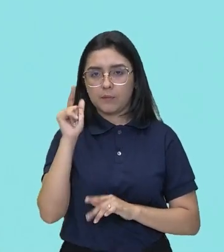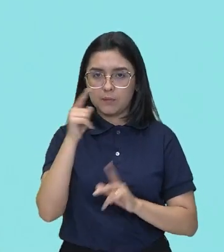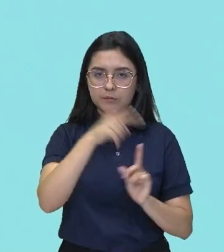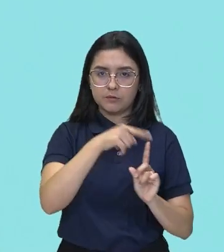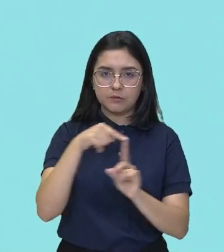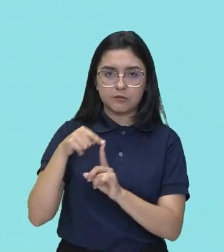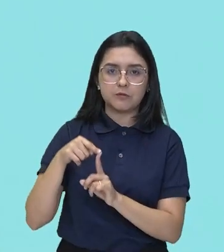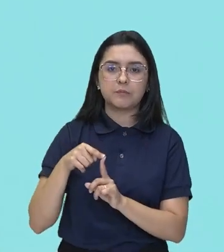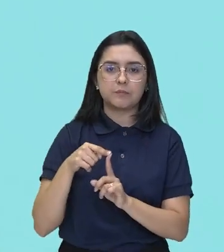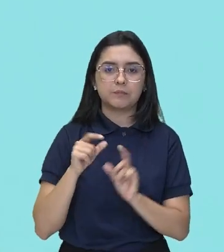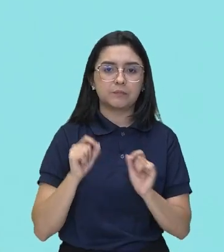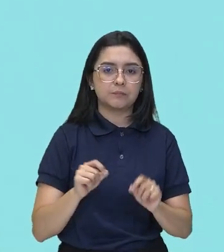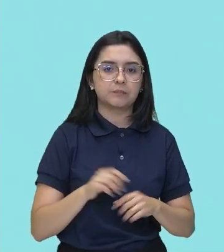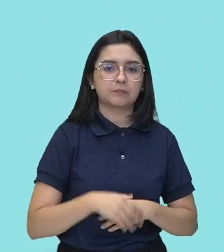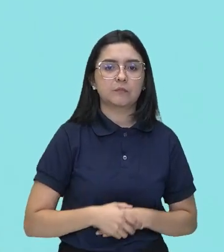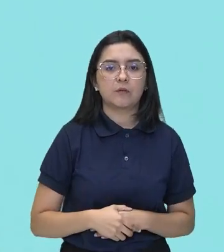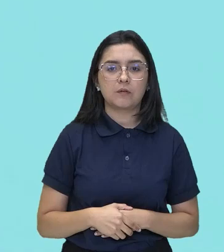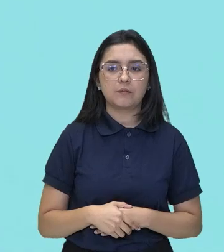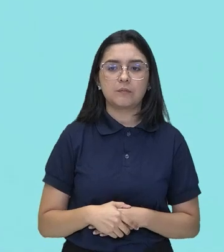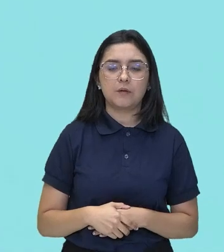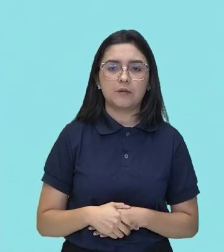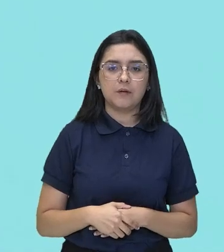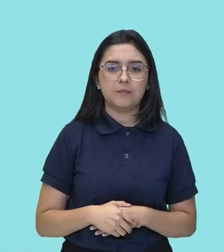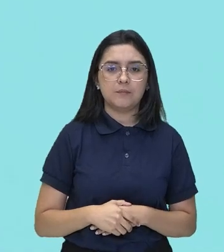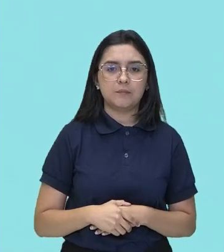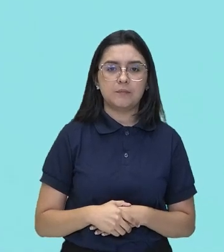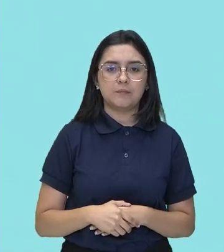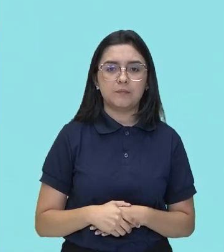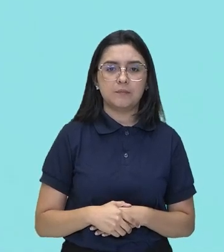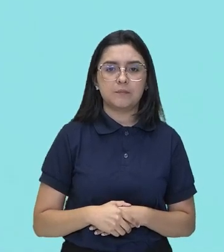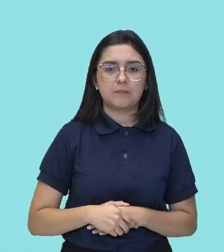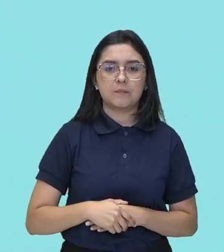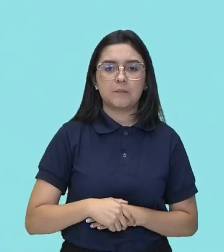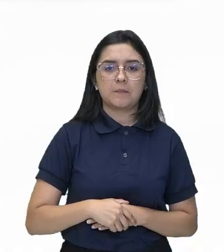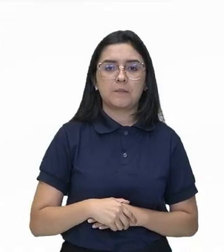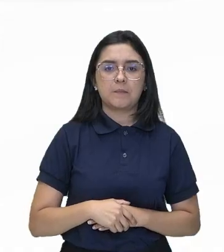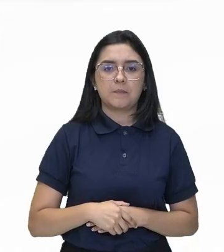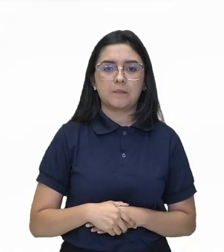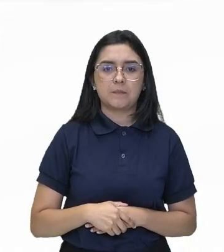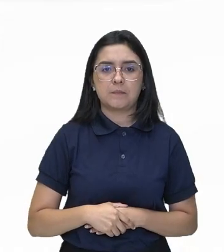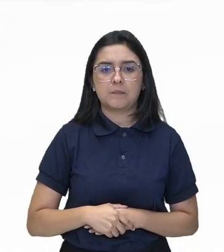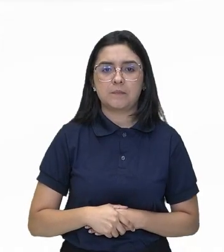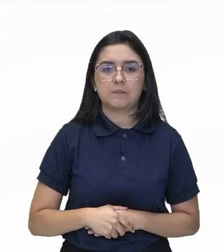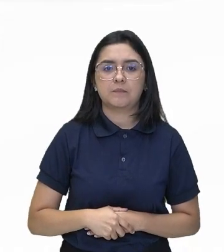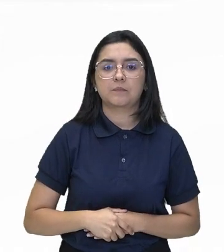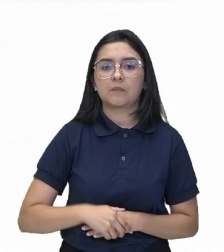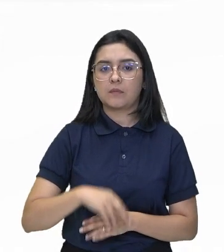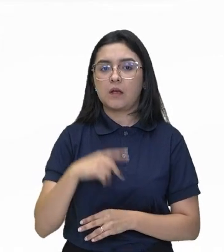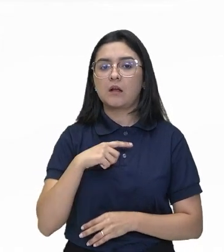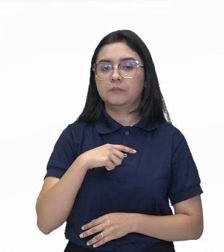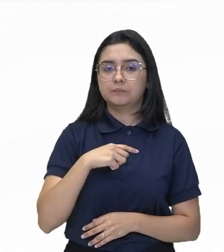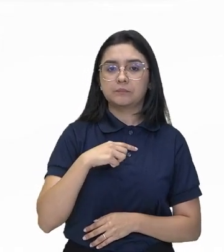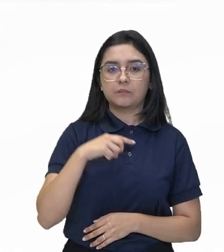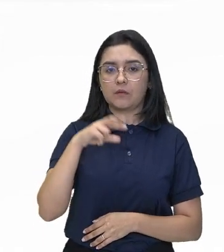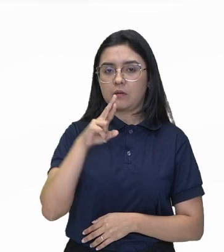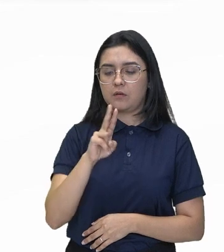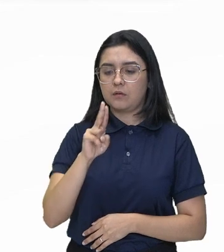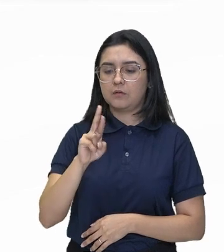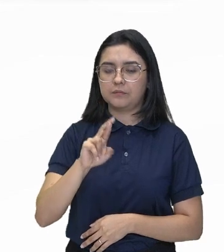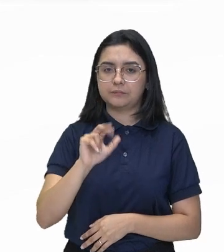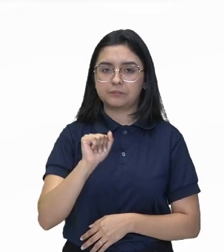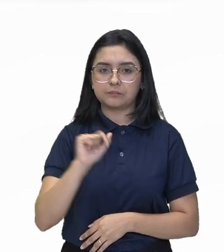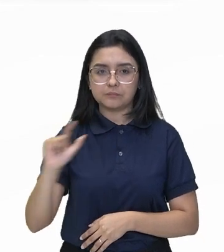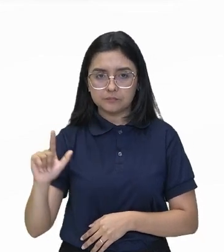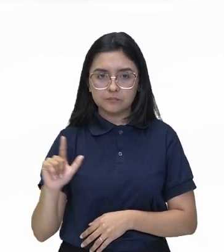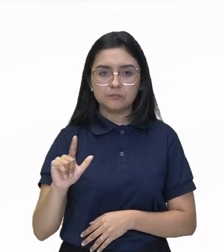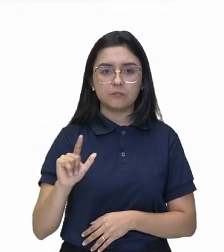maracatu é o maracatu rural, também conhecido como maracatu de baque solto. O maracatu